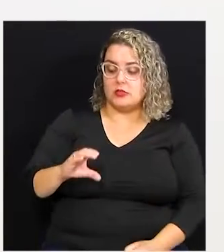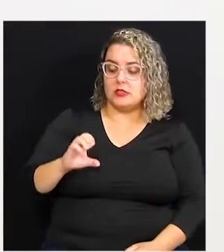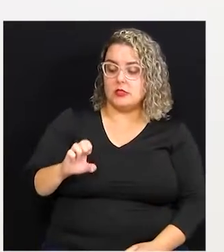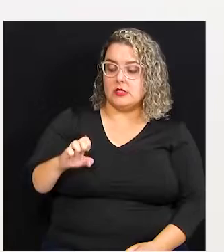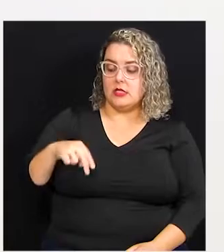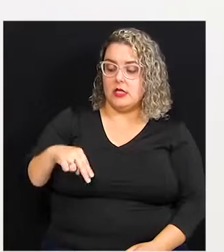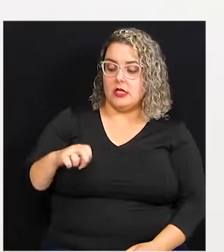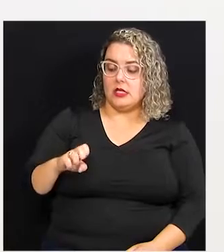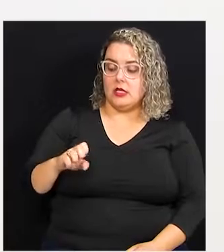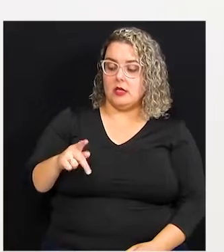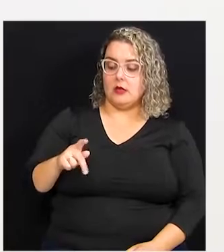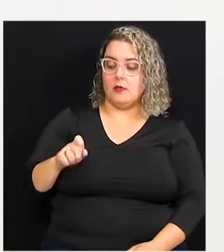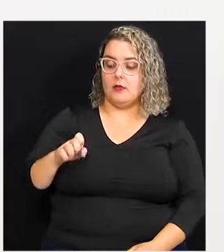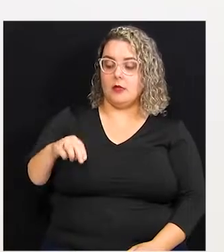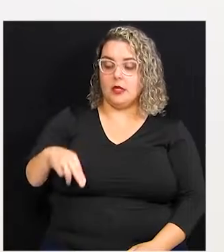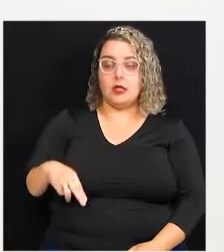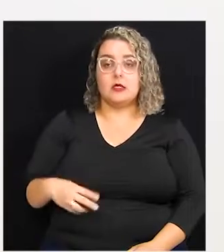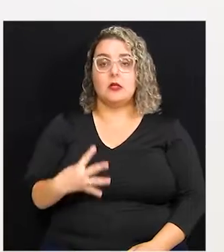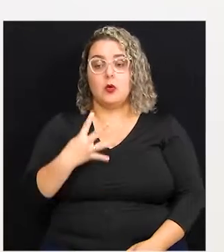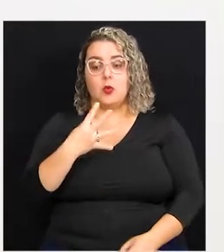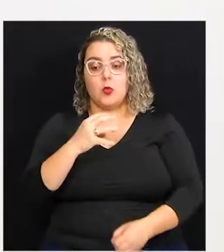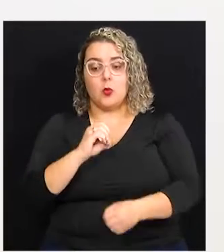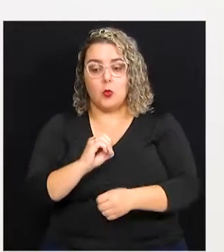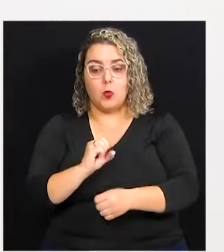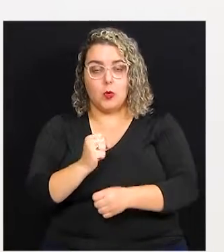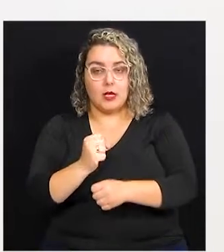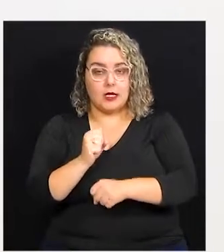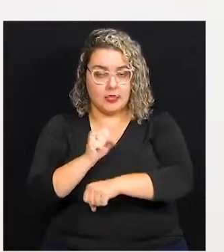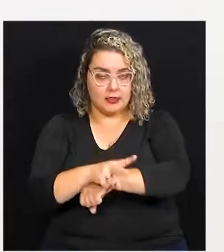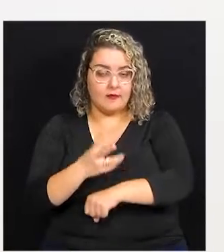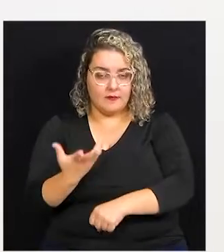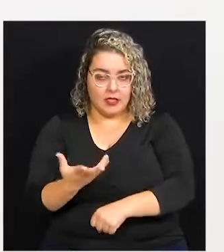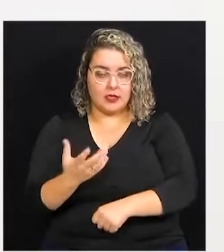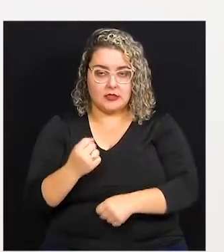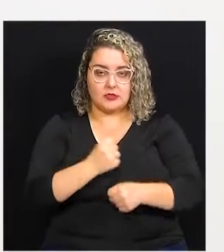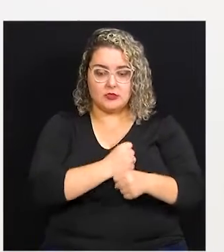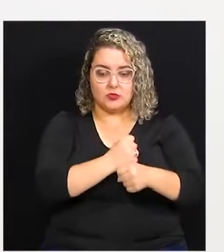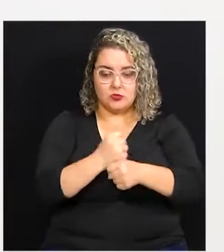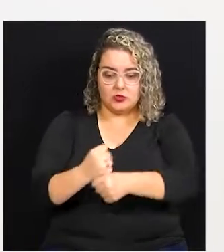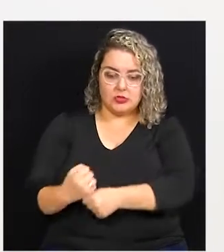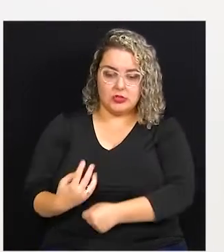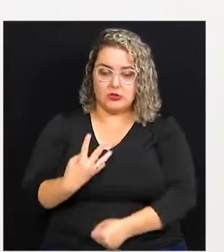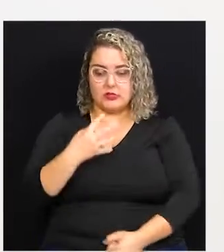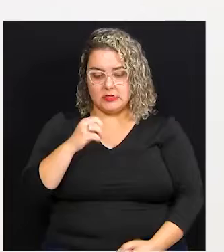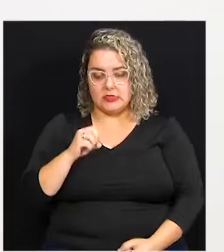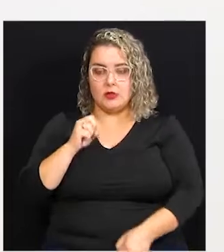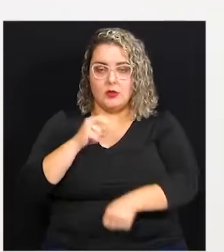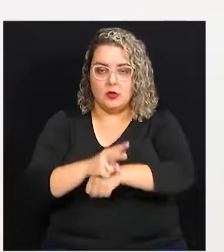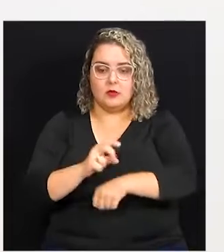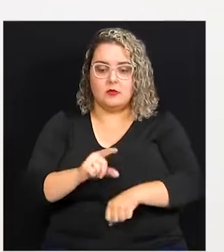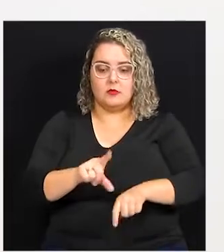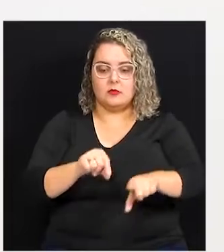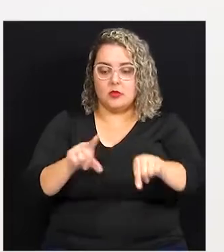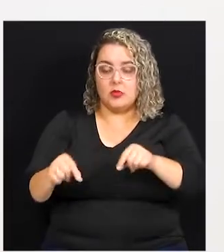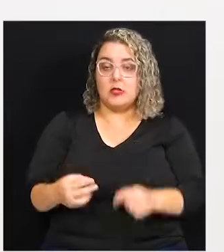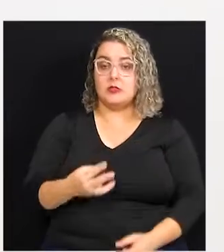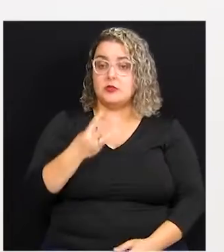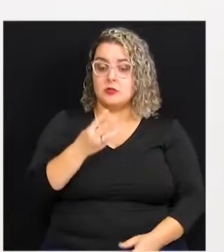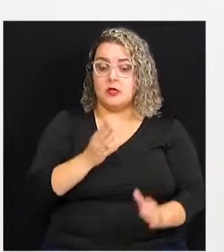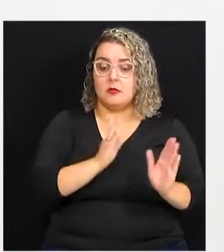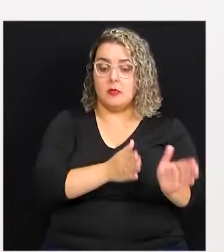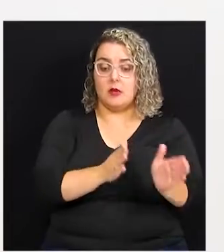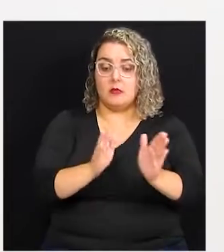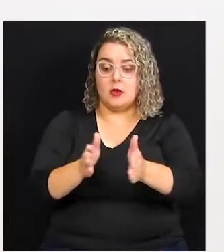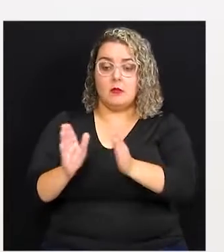Então são 40 vagas por ano, esses alunos são selecionados, são 3 etapas para